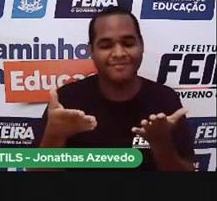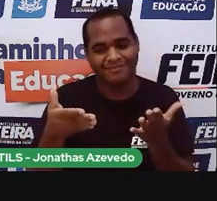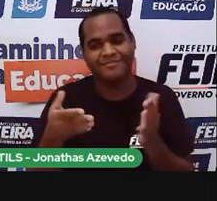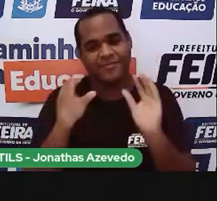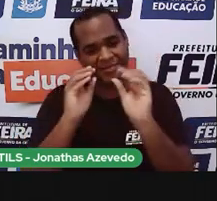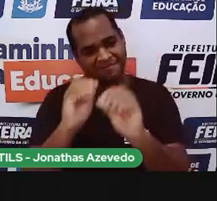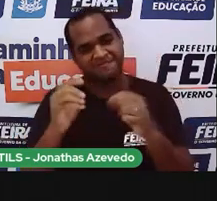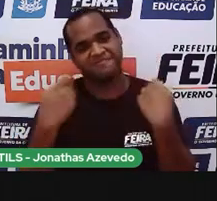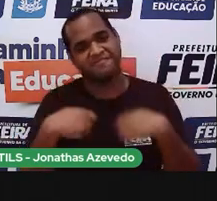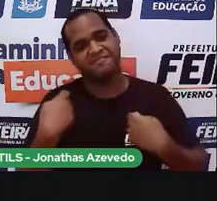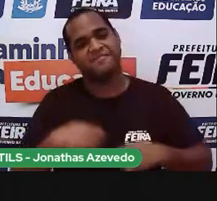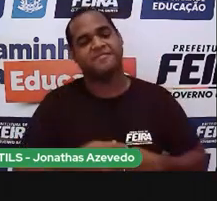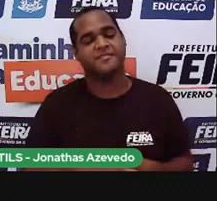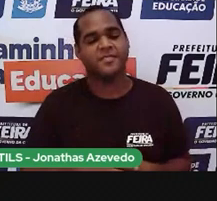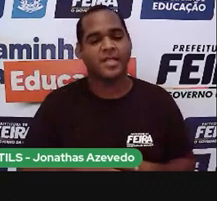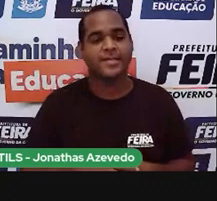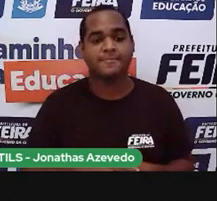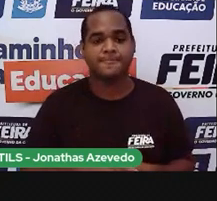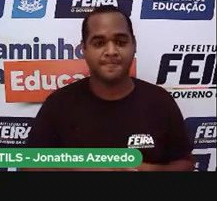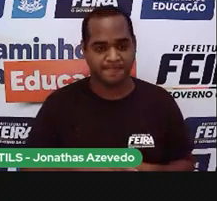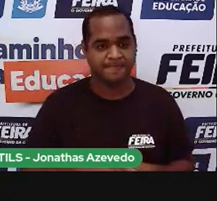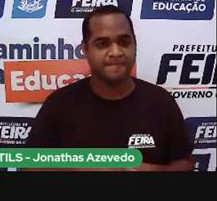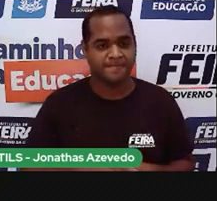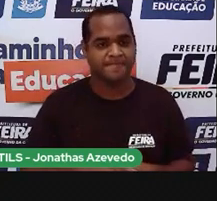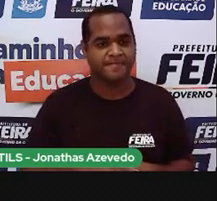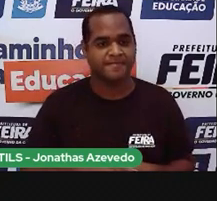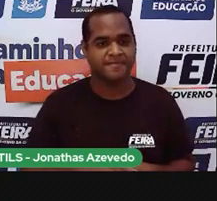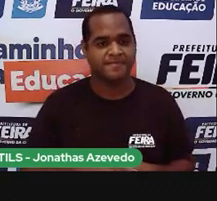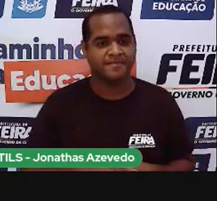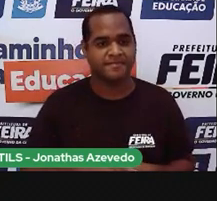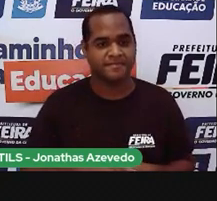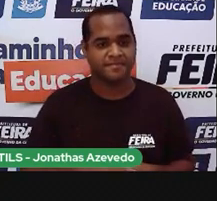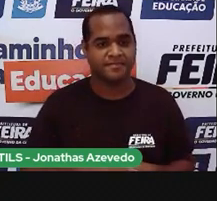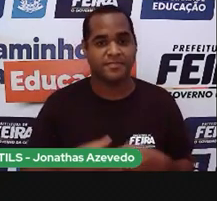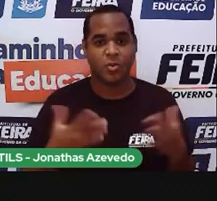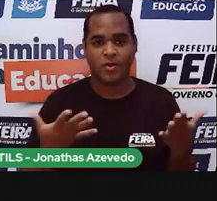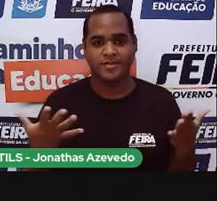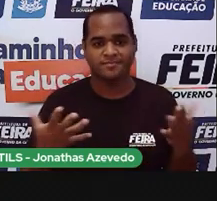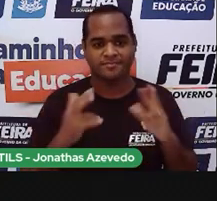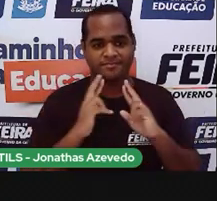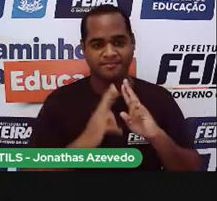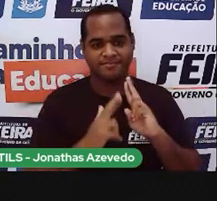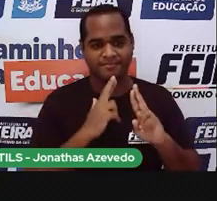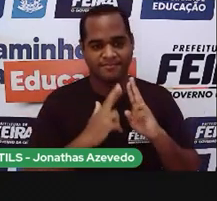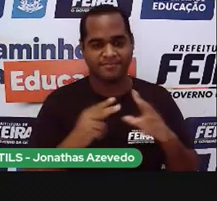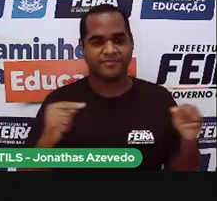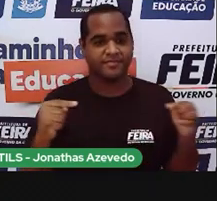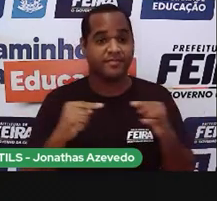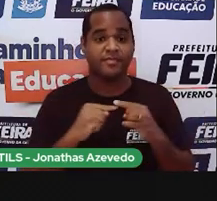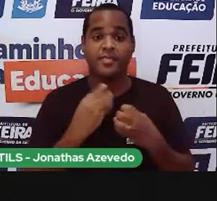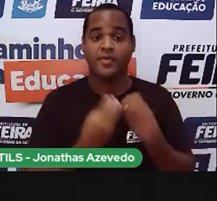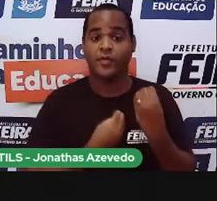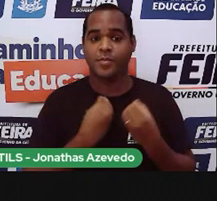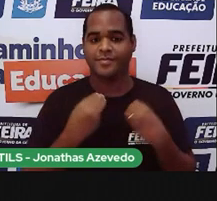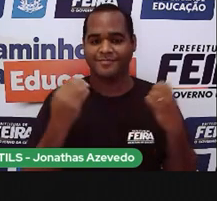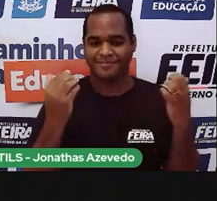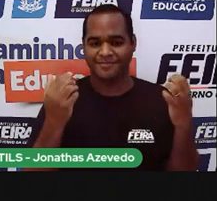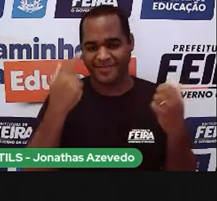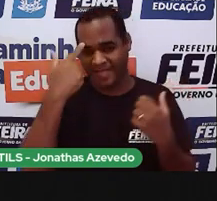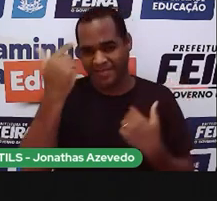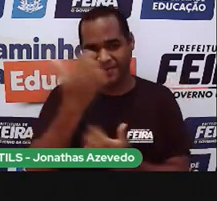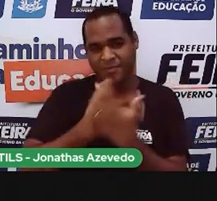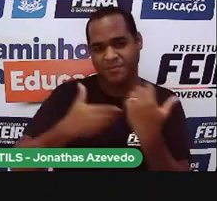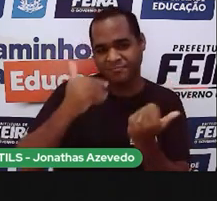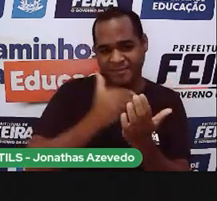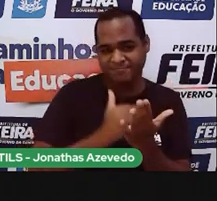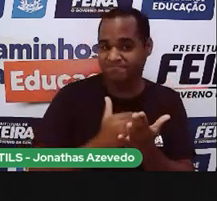mesmo. Tudo bem direitinho lá. A atividade é sobre a música que nós cantamos